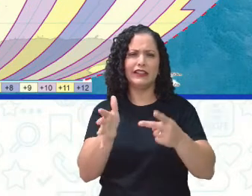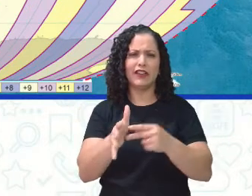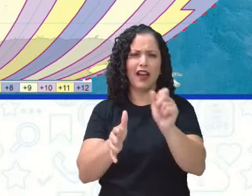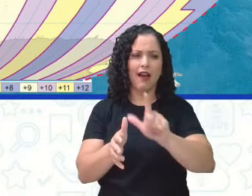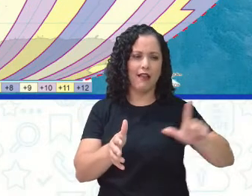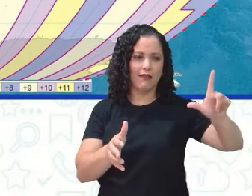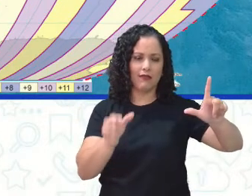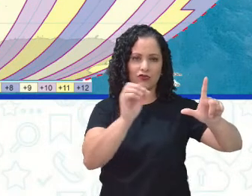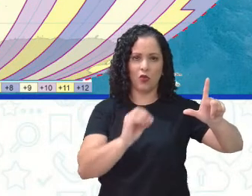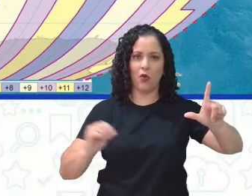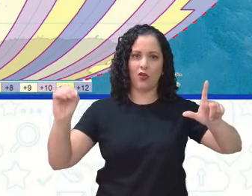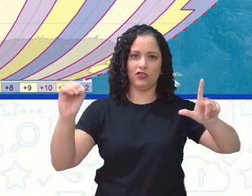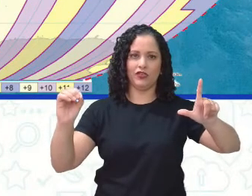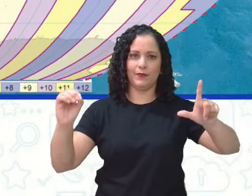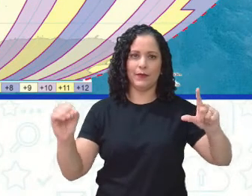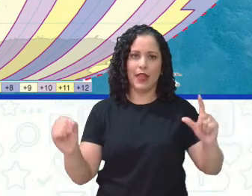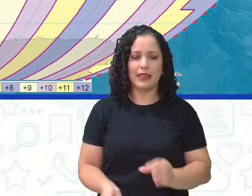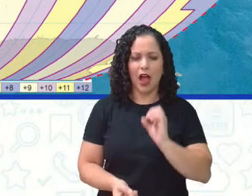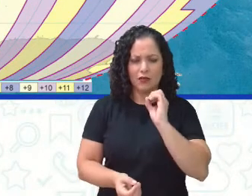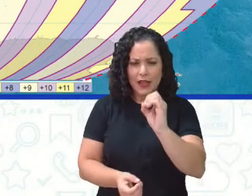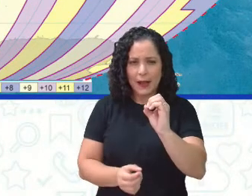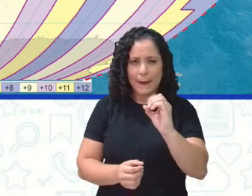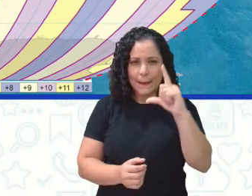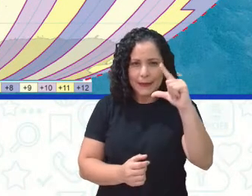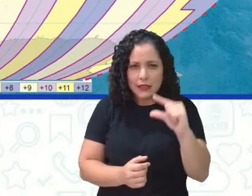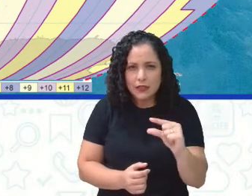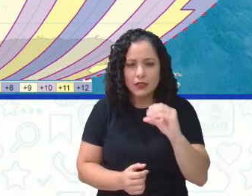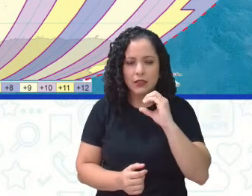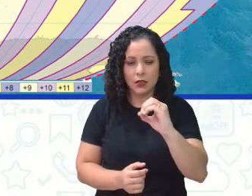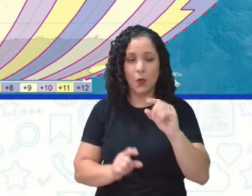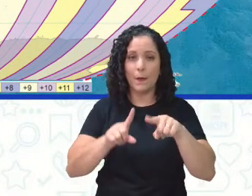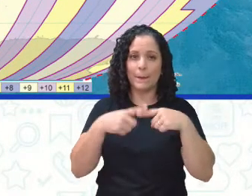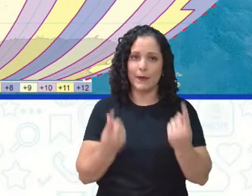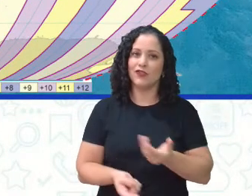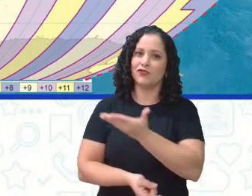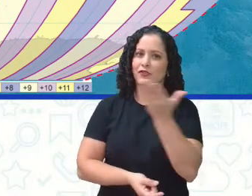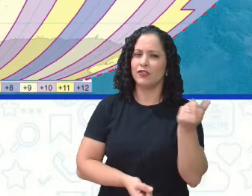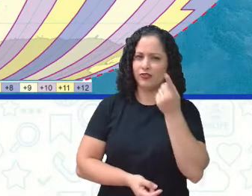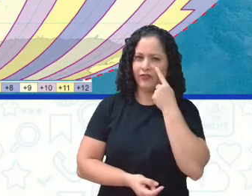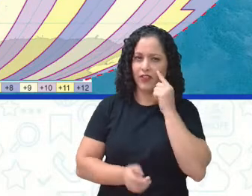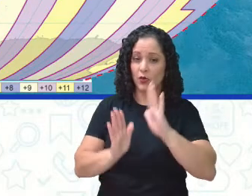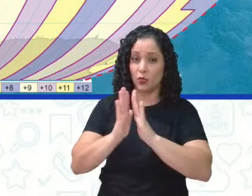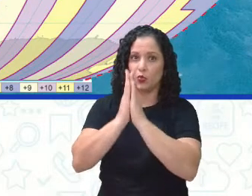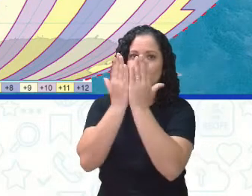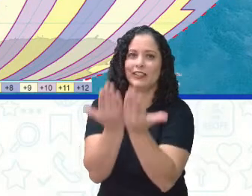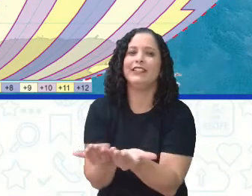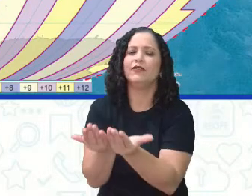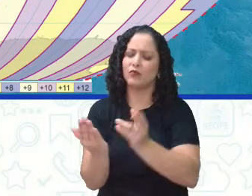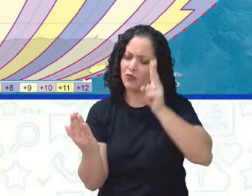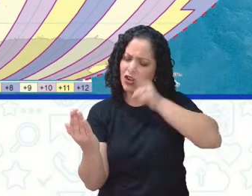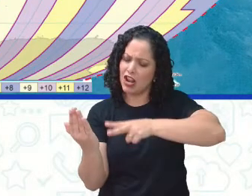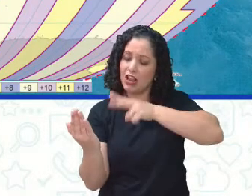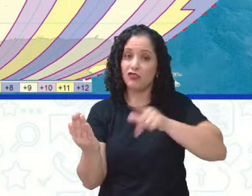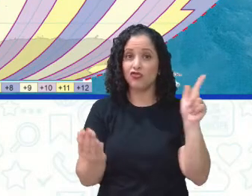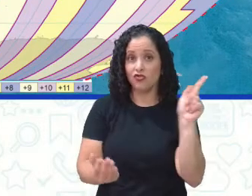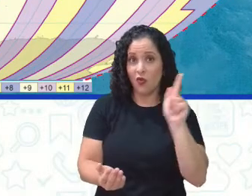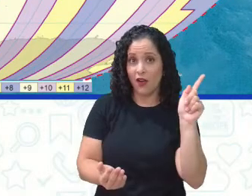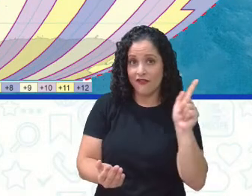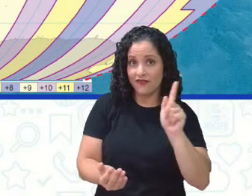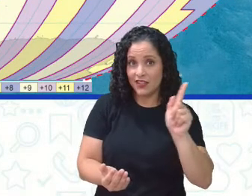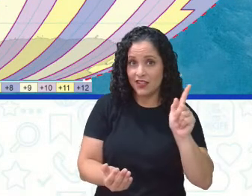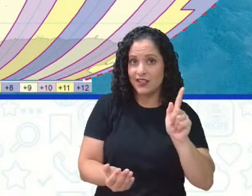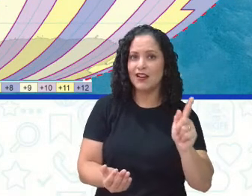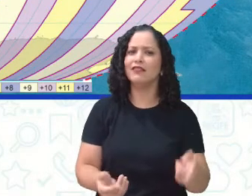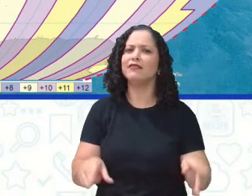está bem pequenininho, mas vocês vão ver isso no material de vocês, nos livros de vocês, até nos livros de geografia. Hoje nós